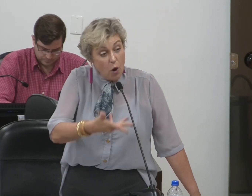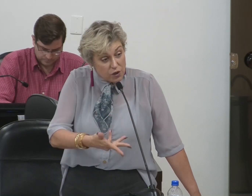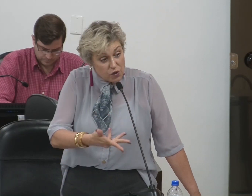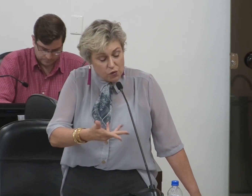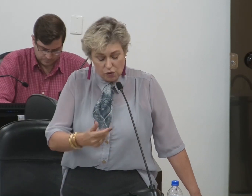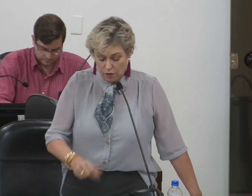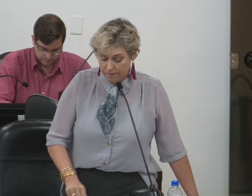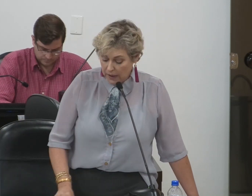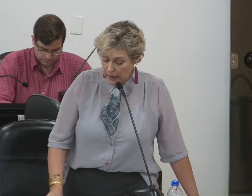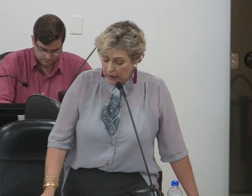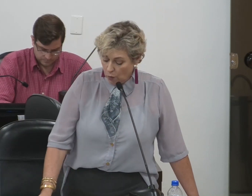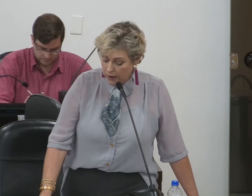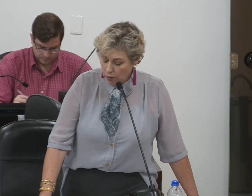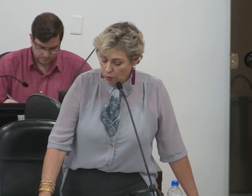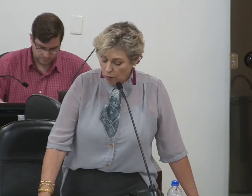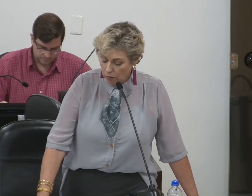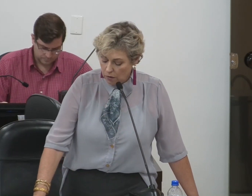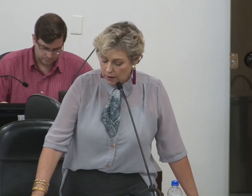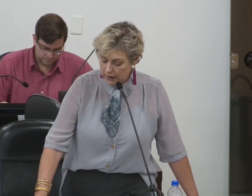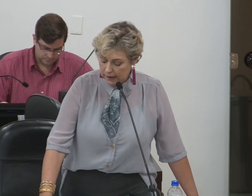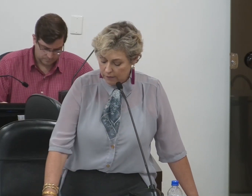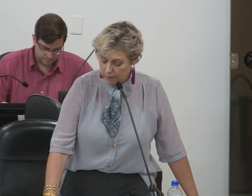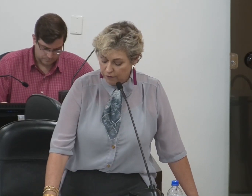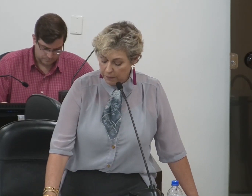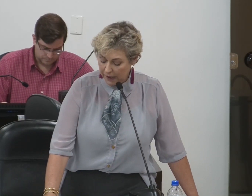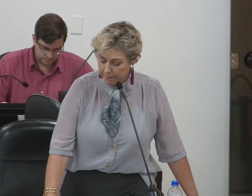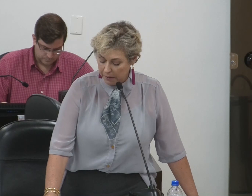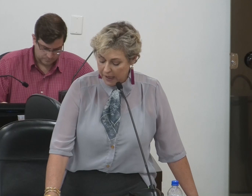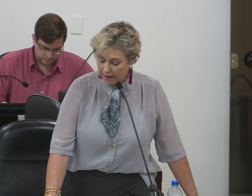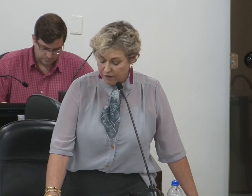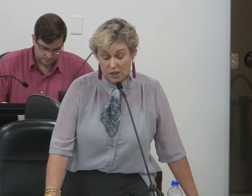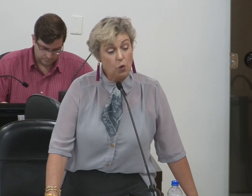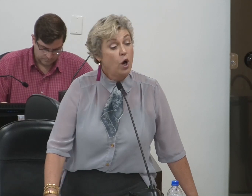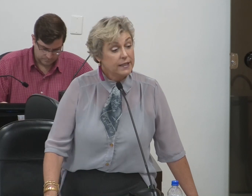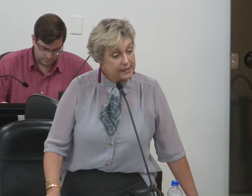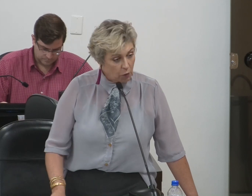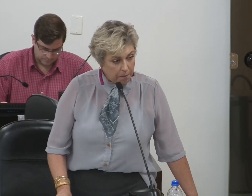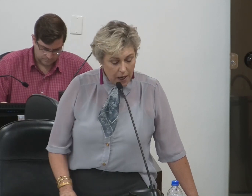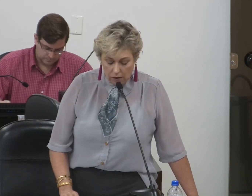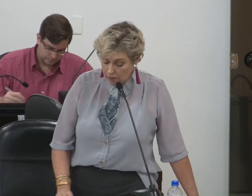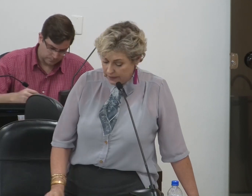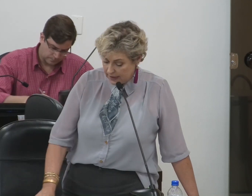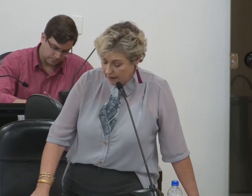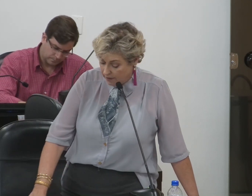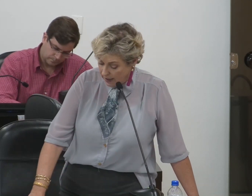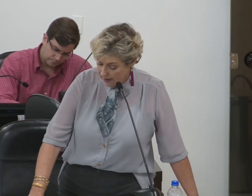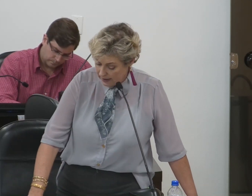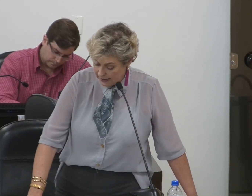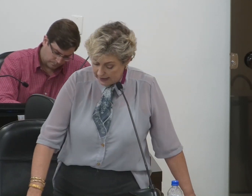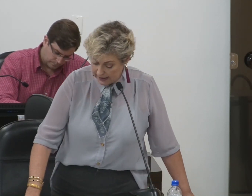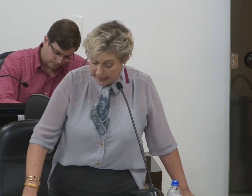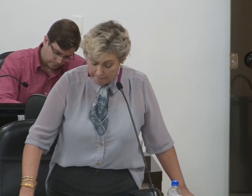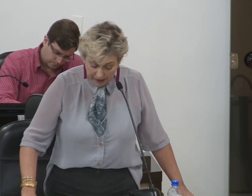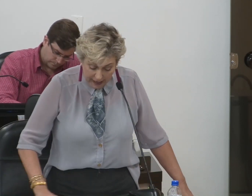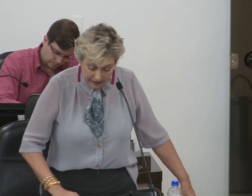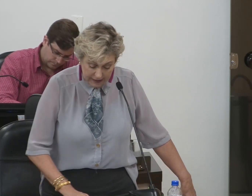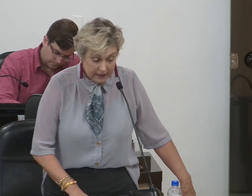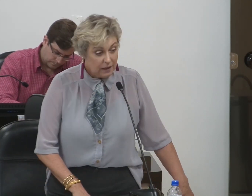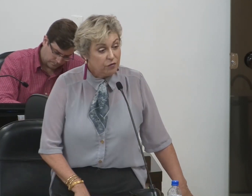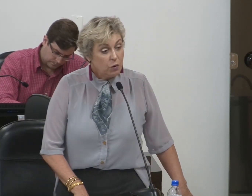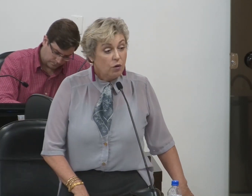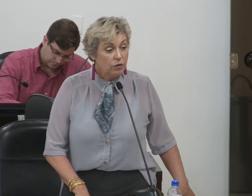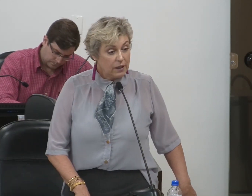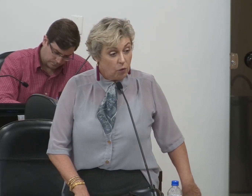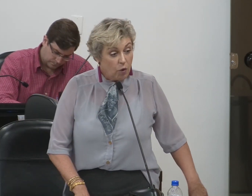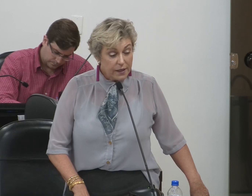de negócios. Quando vi pela primeira vez o Roda São Paulo, eu estava na praia